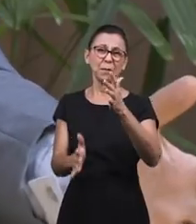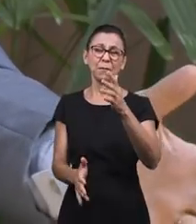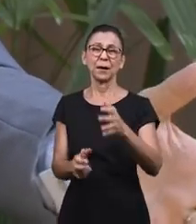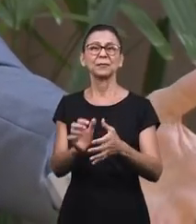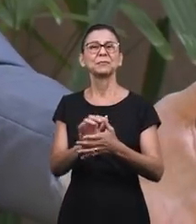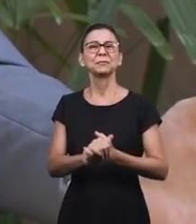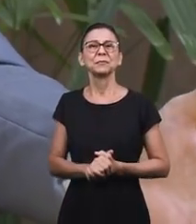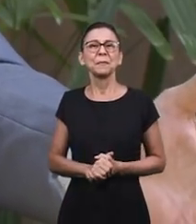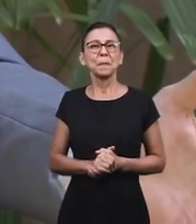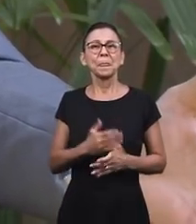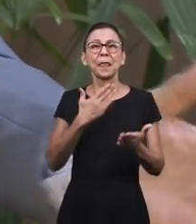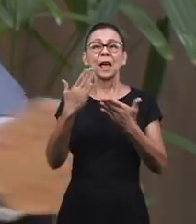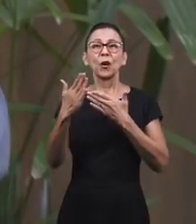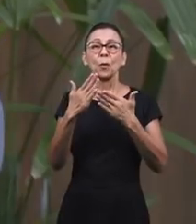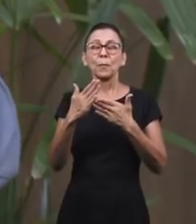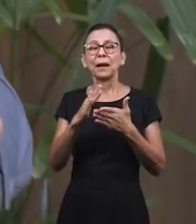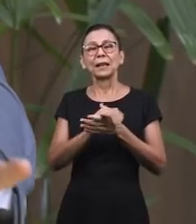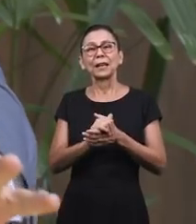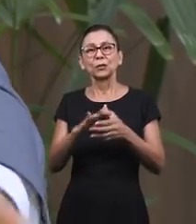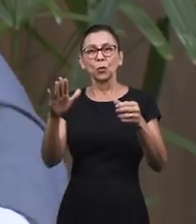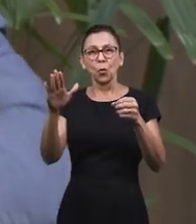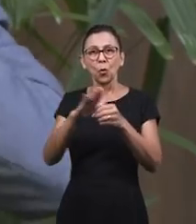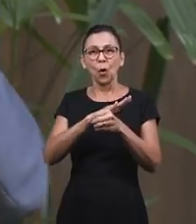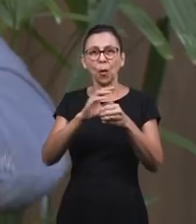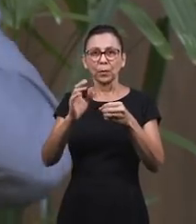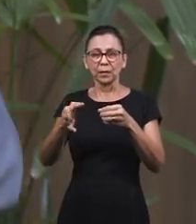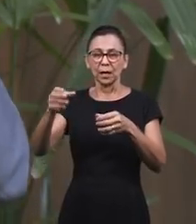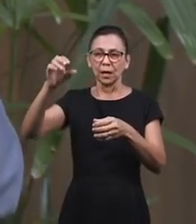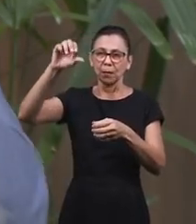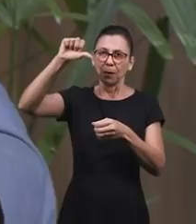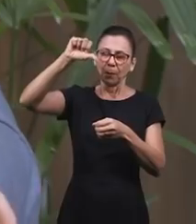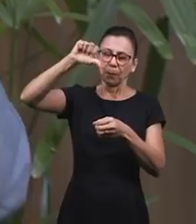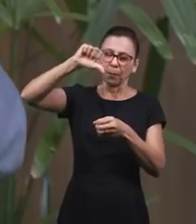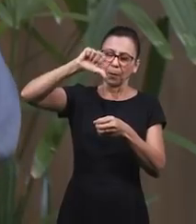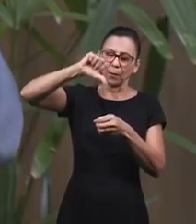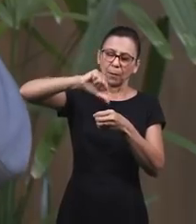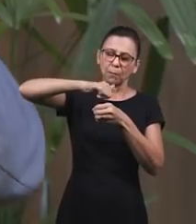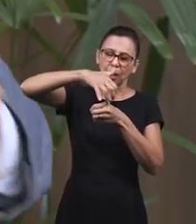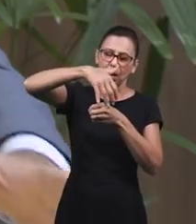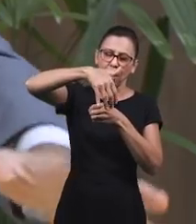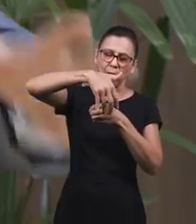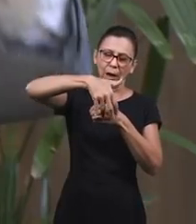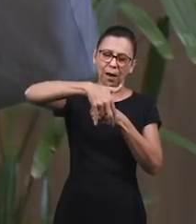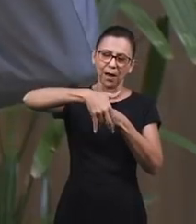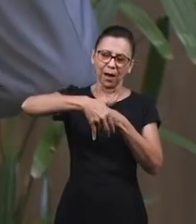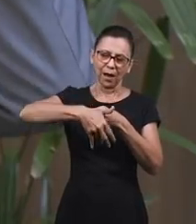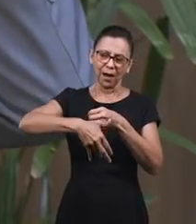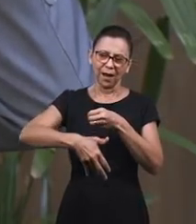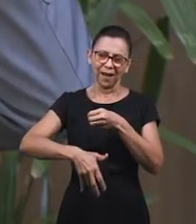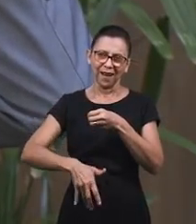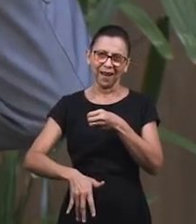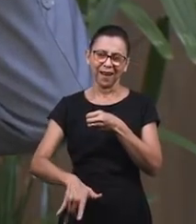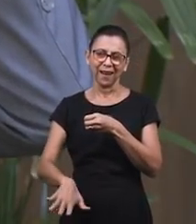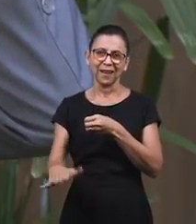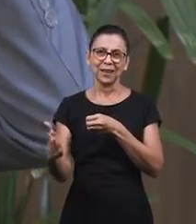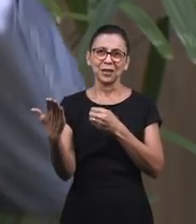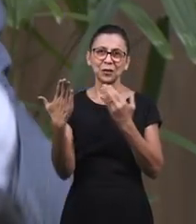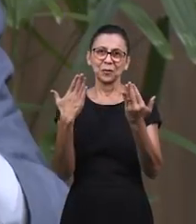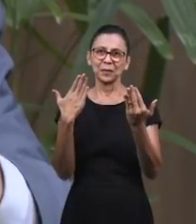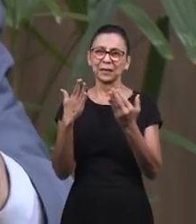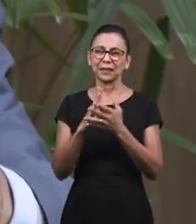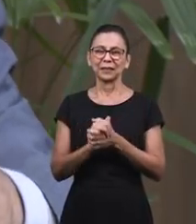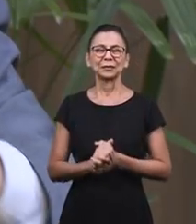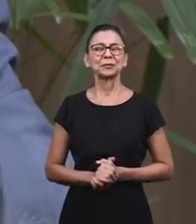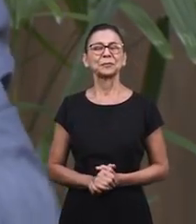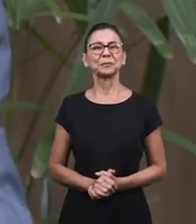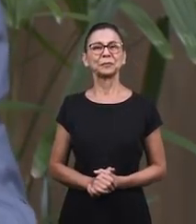tornou. E agora? Vai desperdiçar? Não vai desperdiçar nada. Mas você está jogando sem parar? Não, isso aqui vai ser tudo aproveitado. O Espírito Santo foi derramado sem